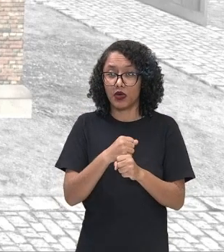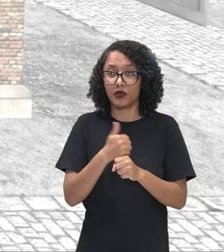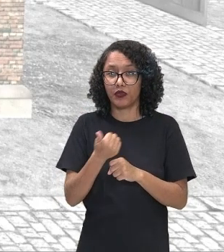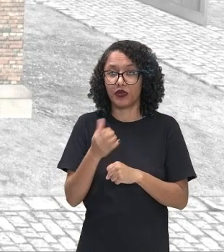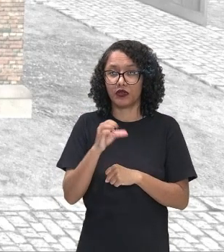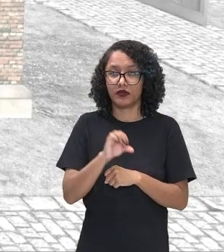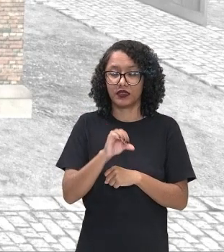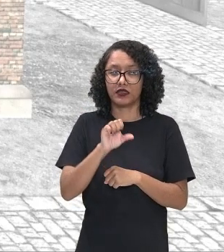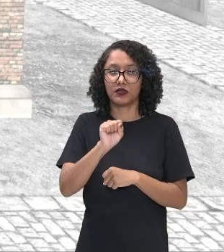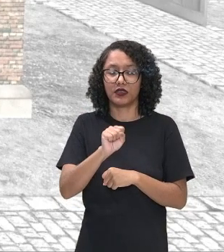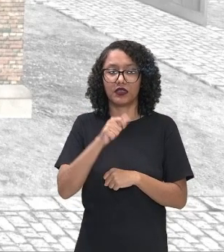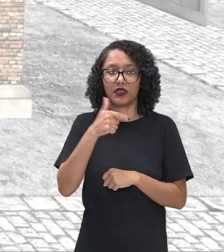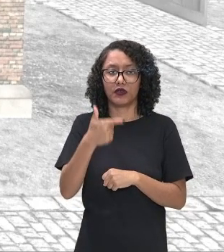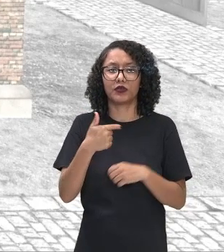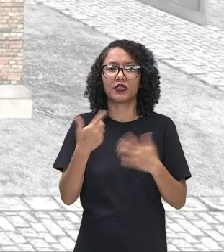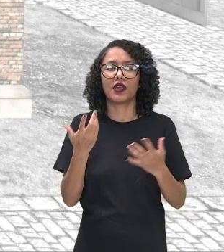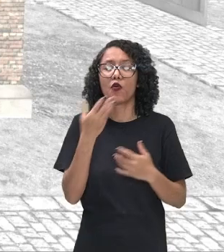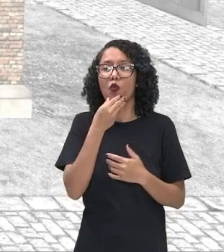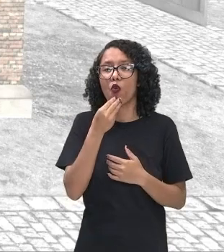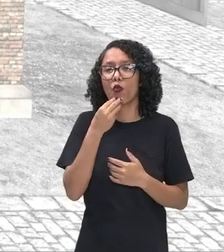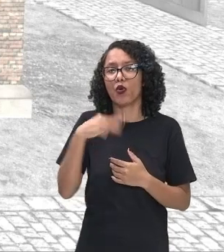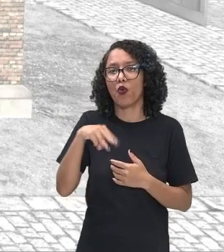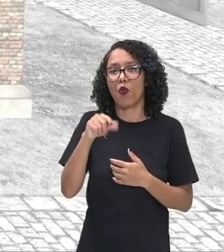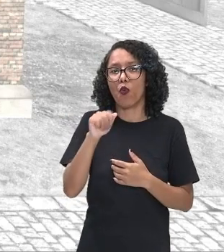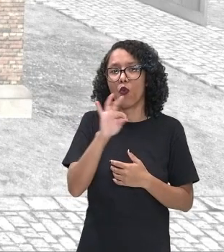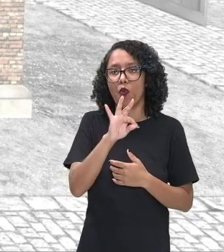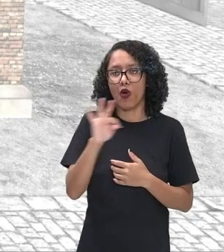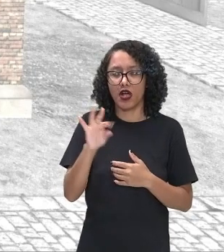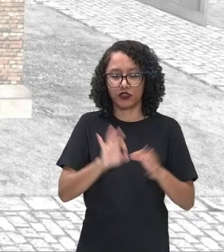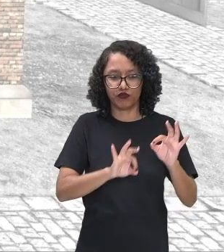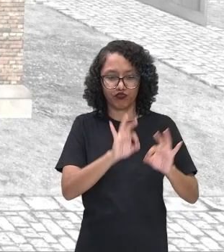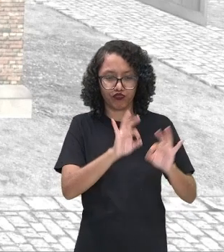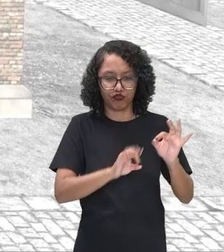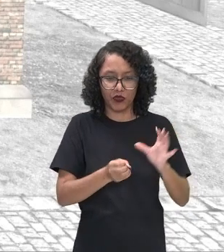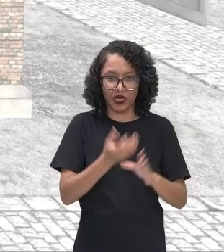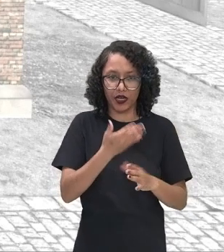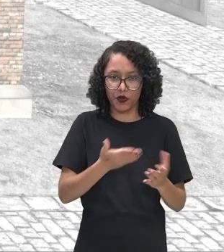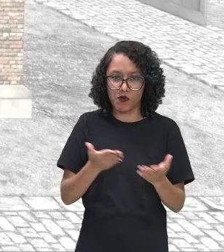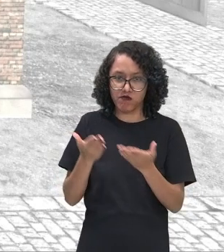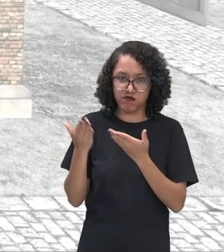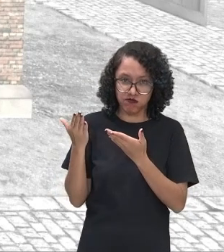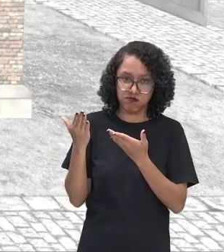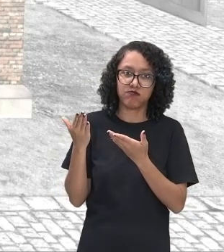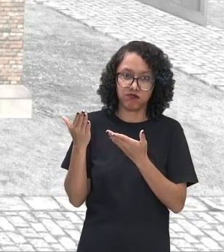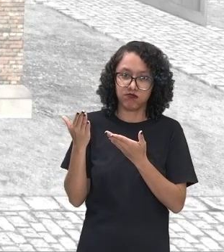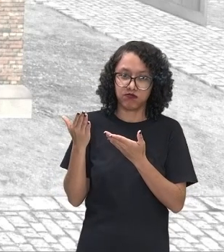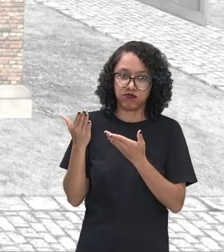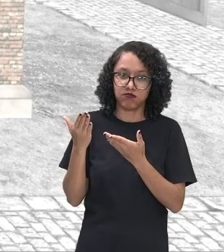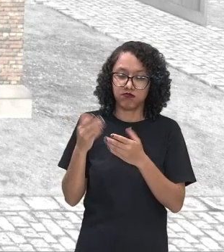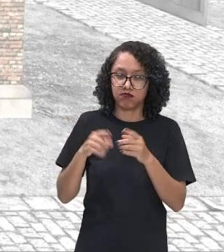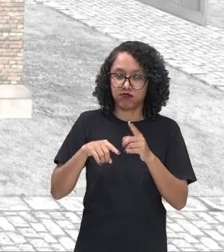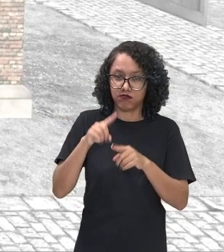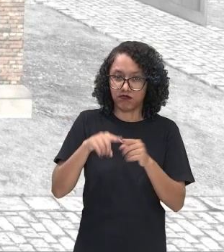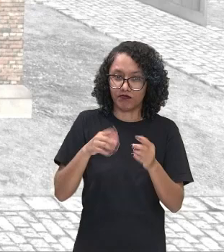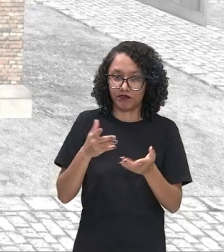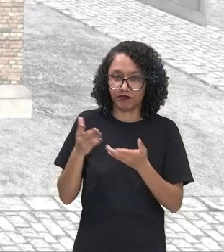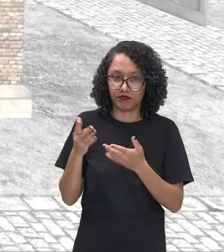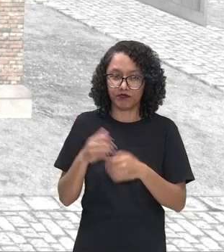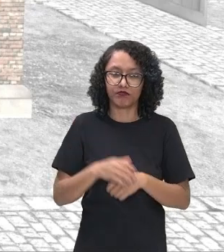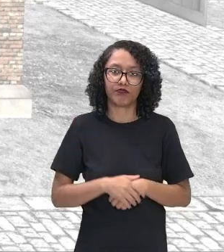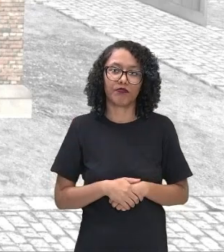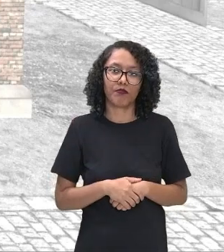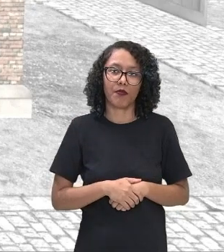1782, James Watt projetou e patenteou a máquina rotativa de ação dupla,